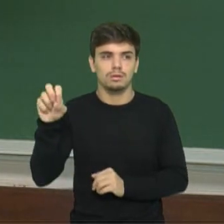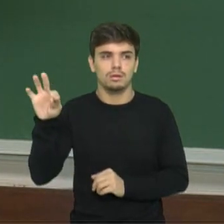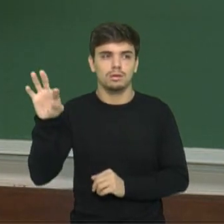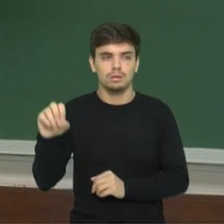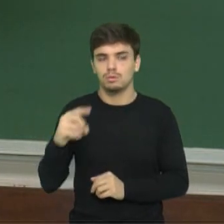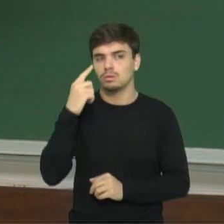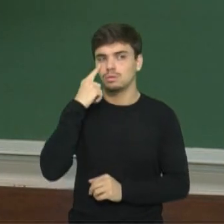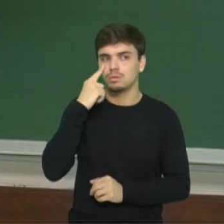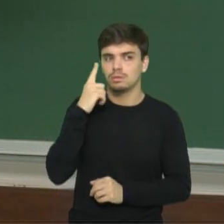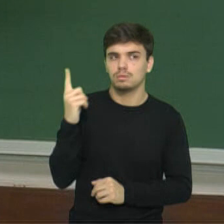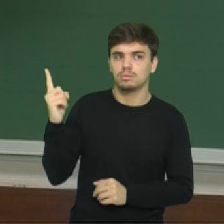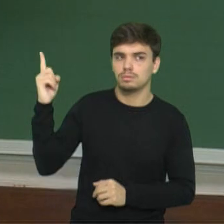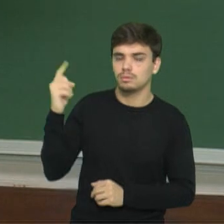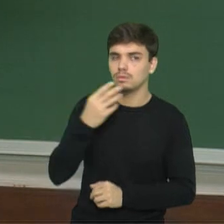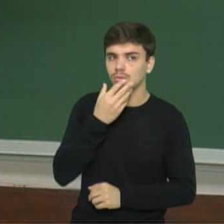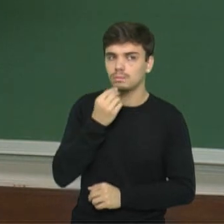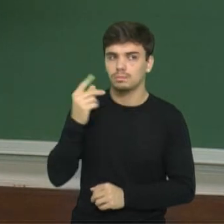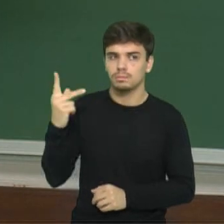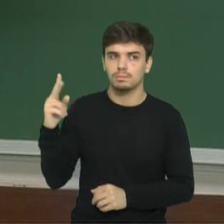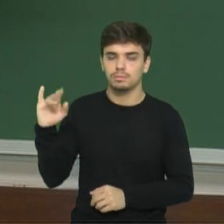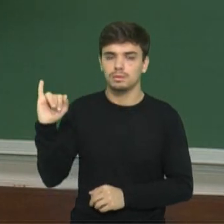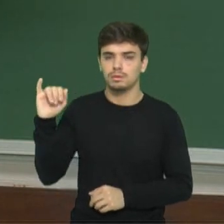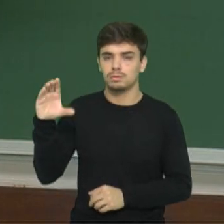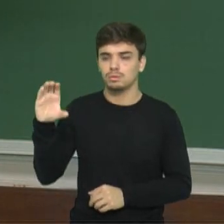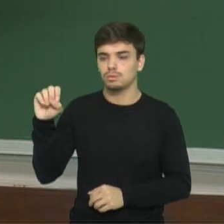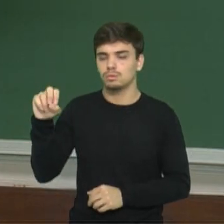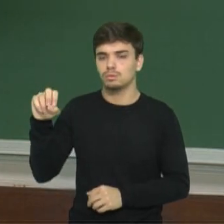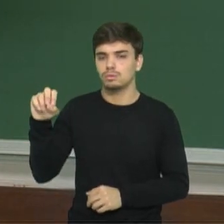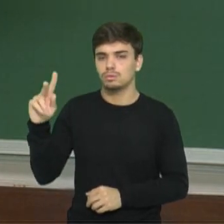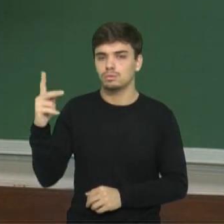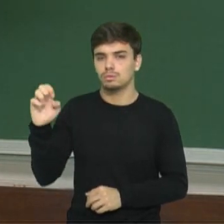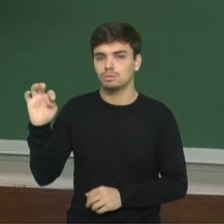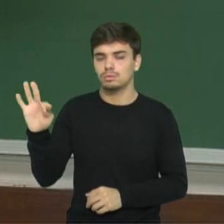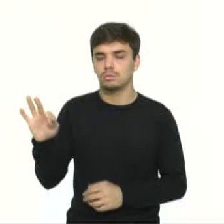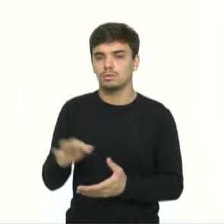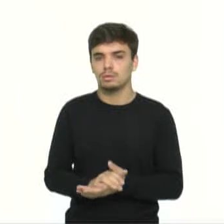uma foto do Pinochet, quando assumiu a presidência, em